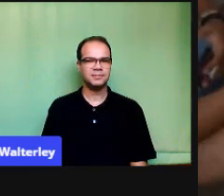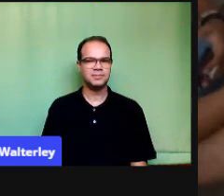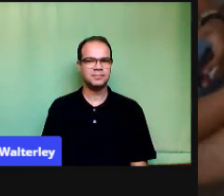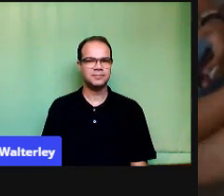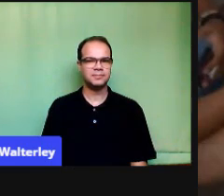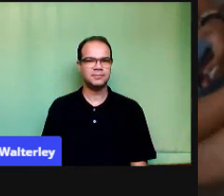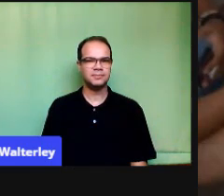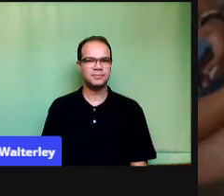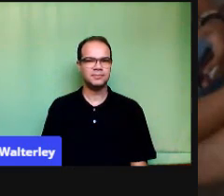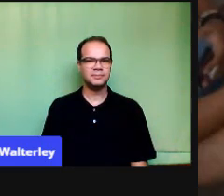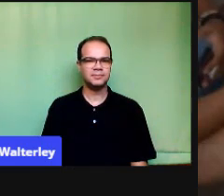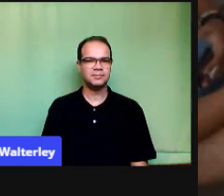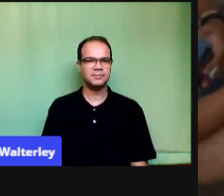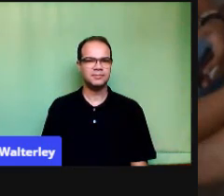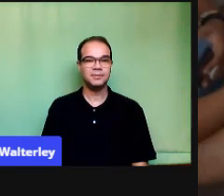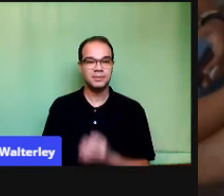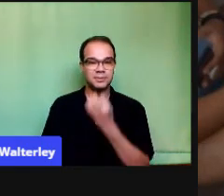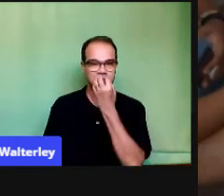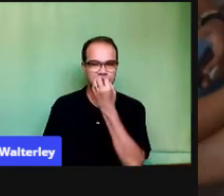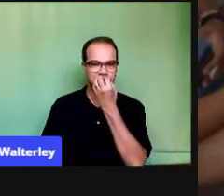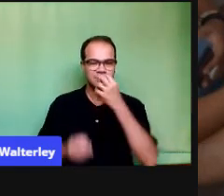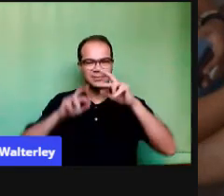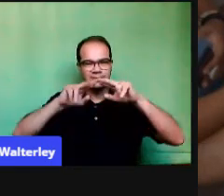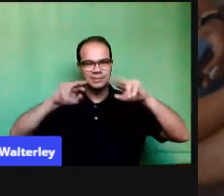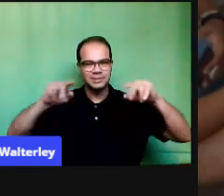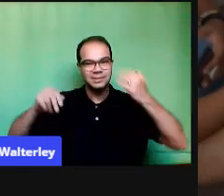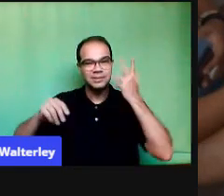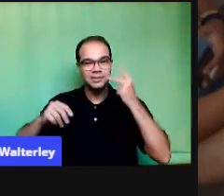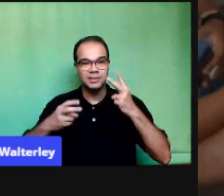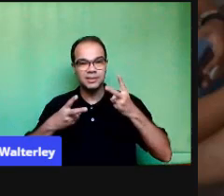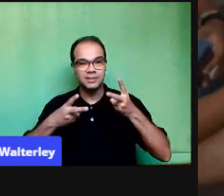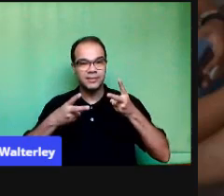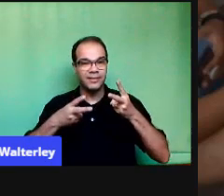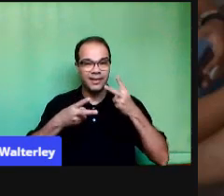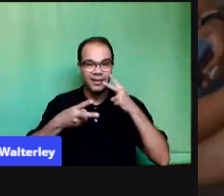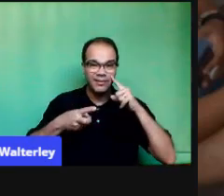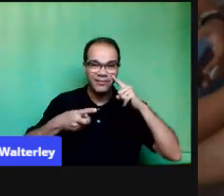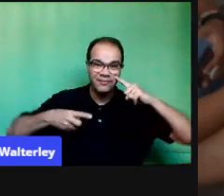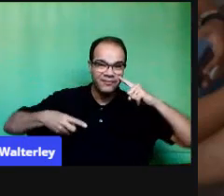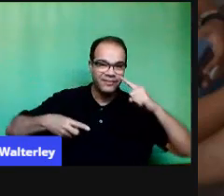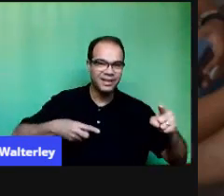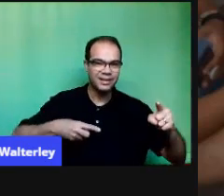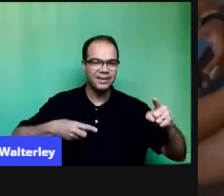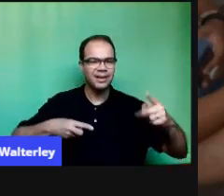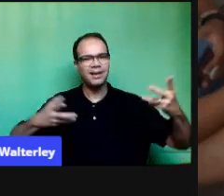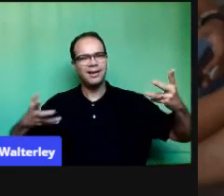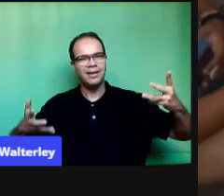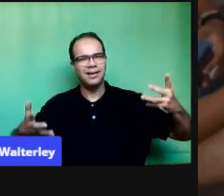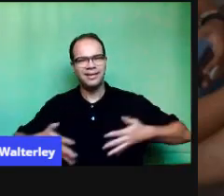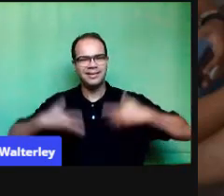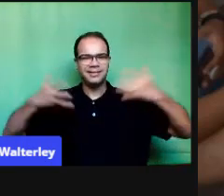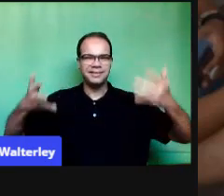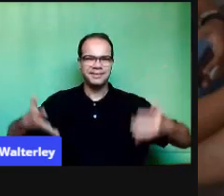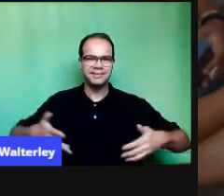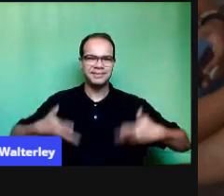ambientes, ela é muito importante, porque muitas vezes ele é o principal ou o único afeto que essa criança tem. Então, o animal